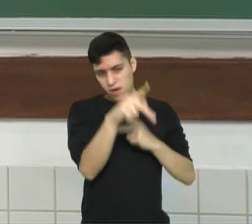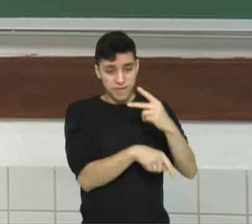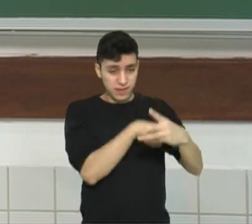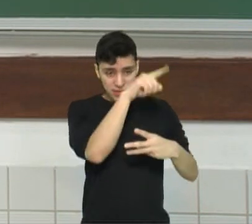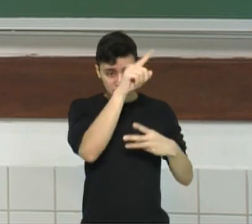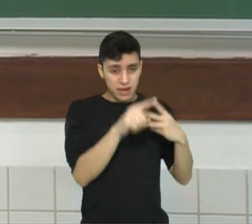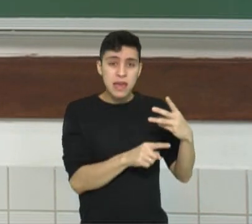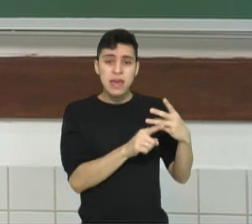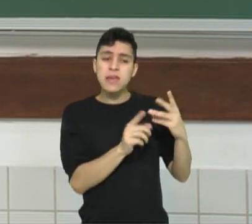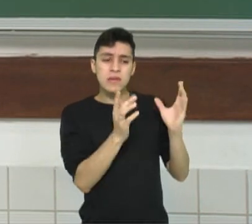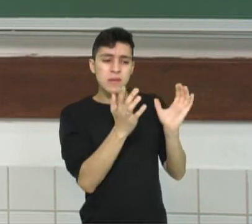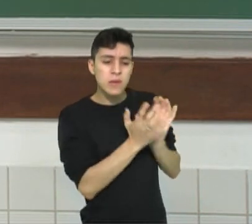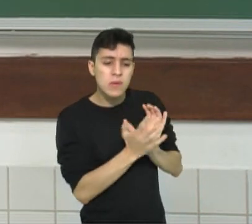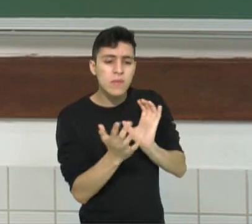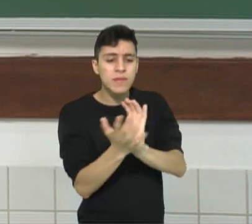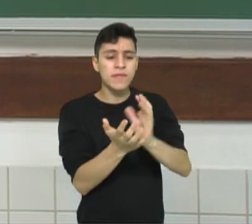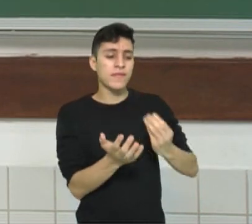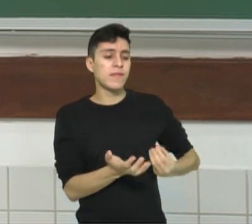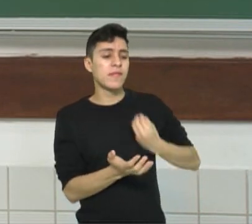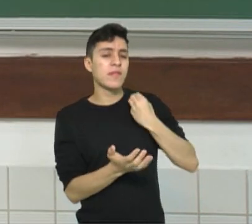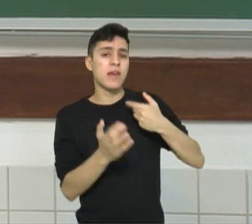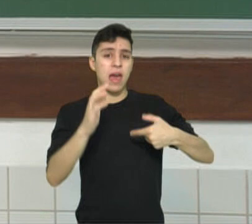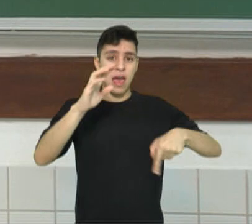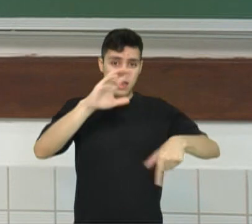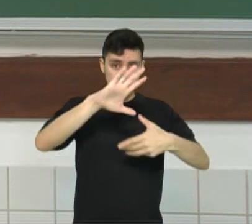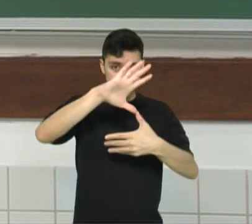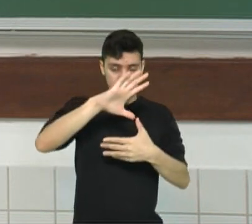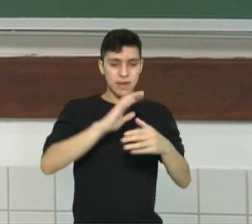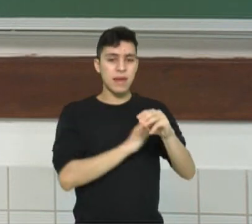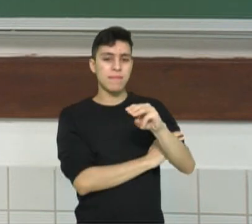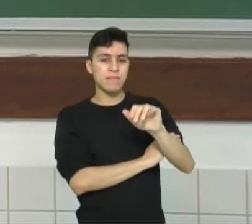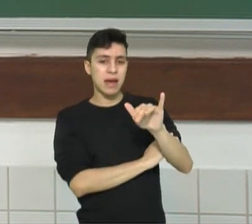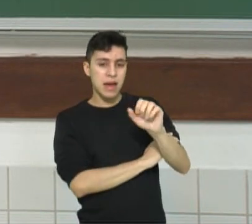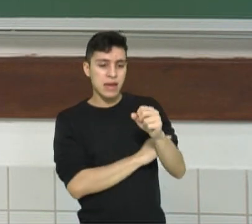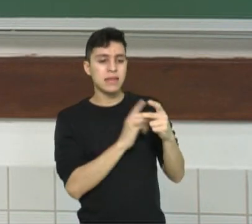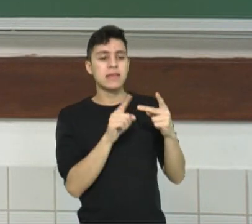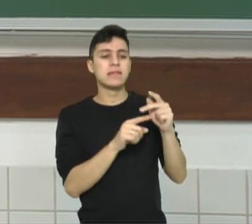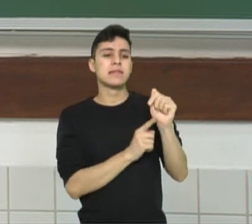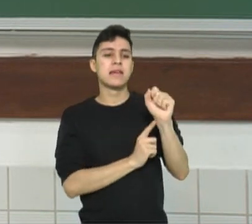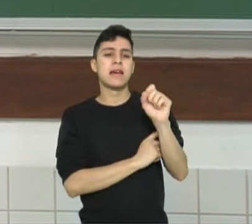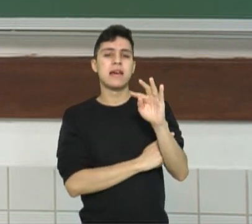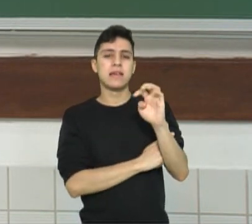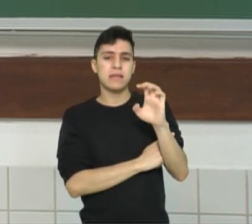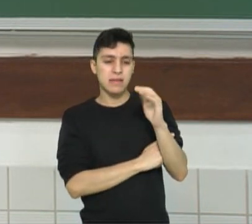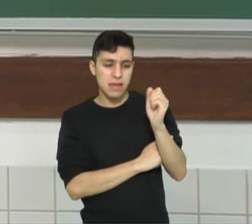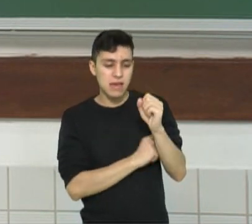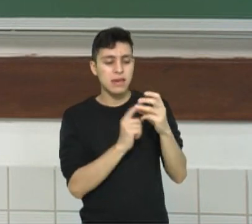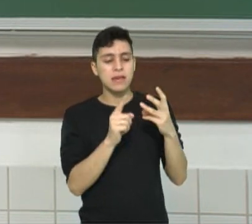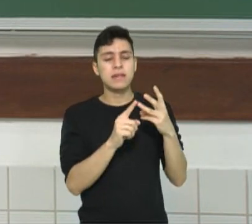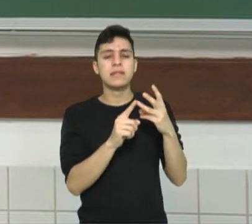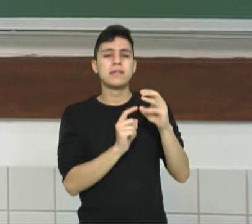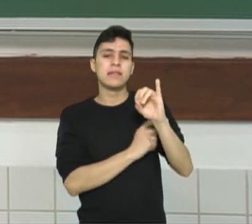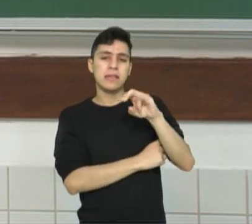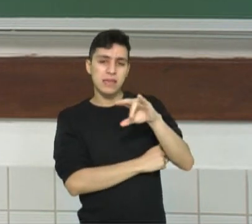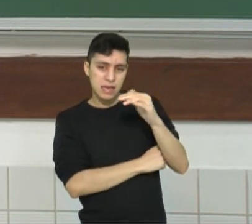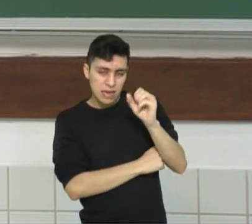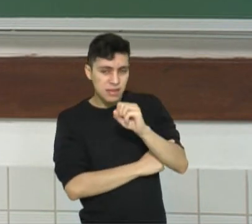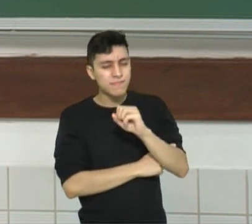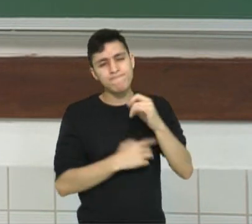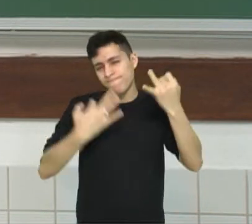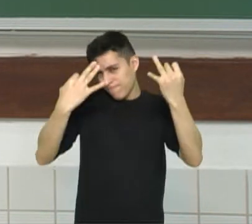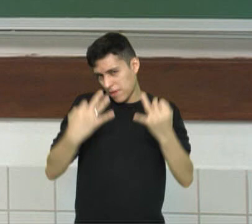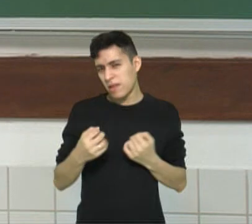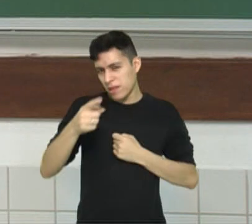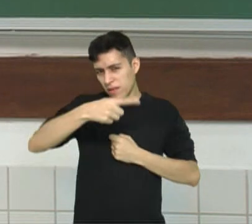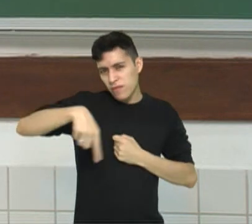que se organizaram aqui na América, que são os maias, os astecas e os incas. Eu tenho certeza que você já ouviu